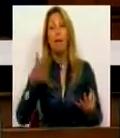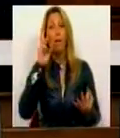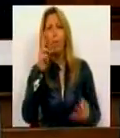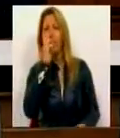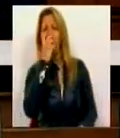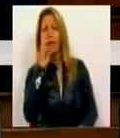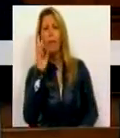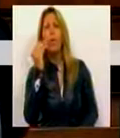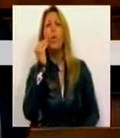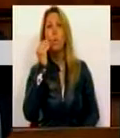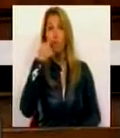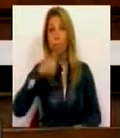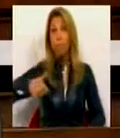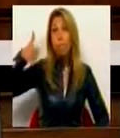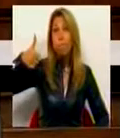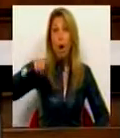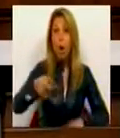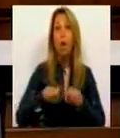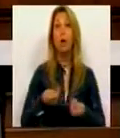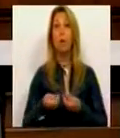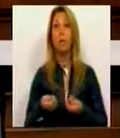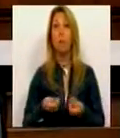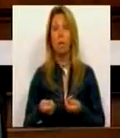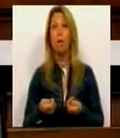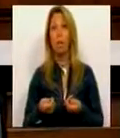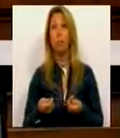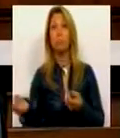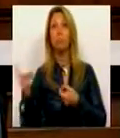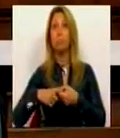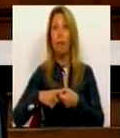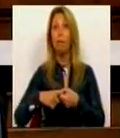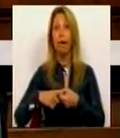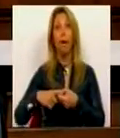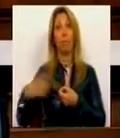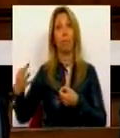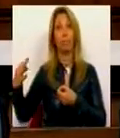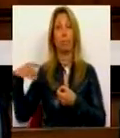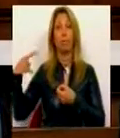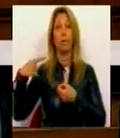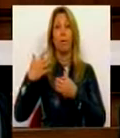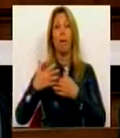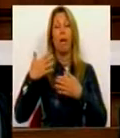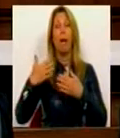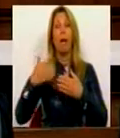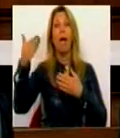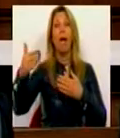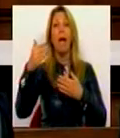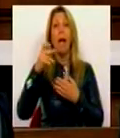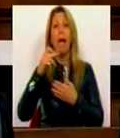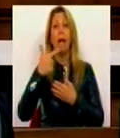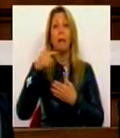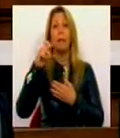elemento principal da organização, o nosso aliado tradicional transatlântico, iria encarar